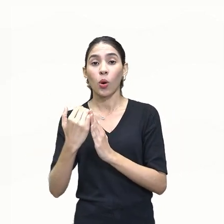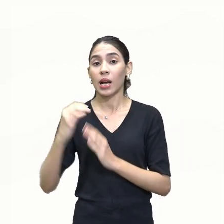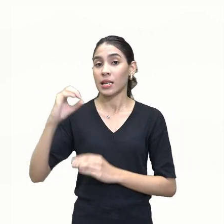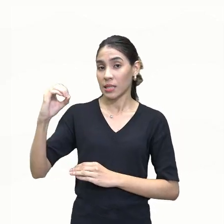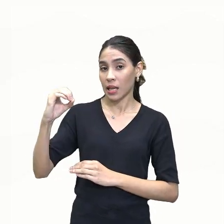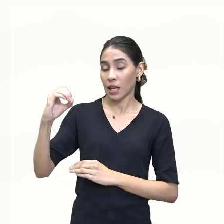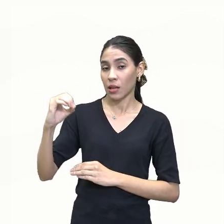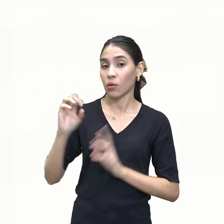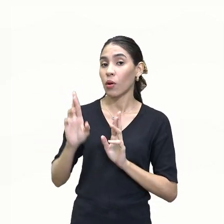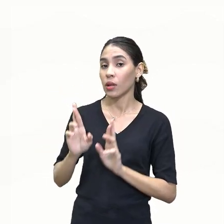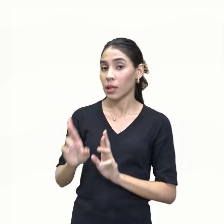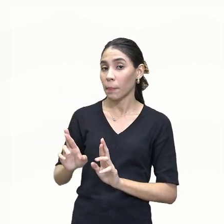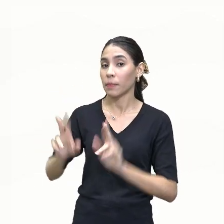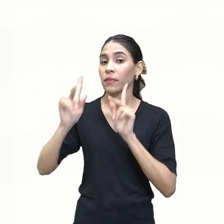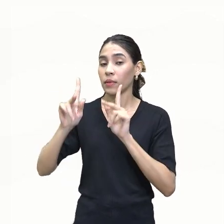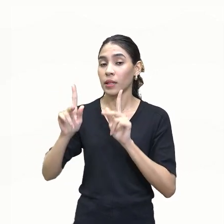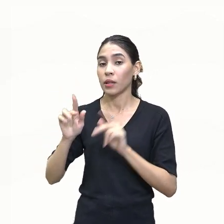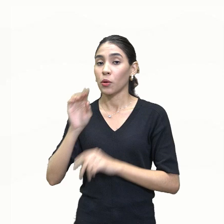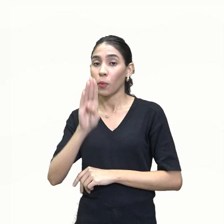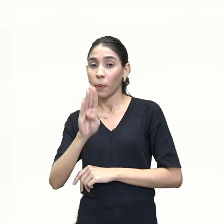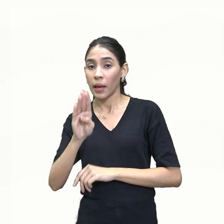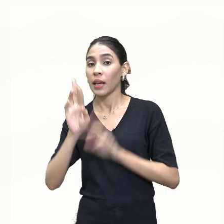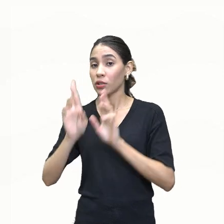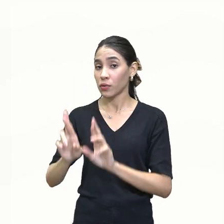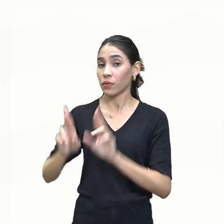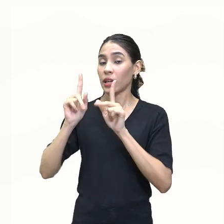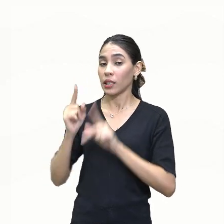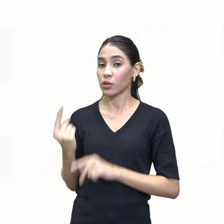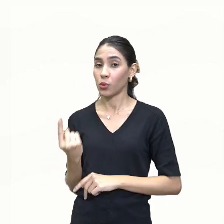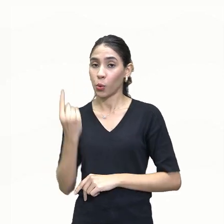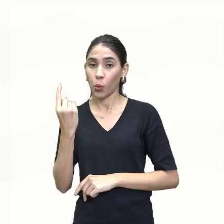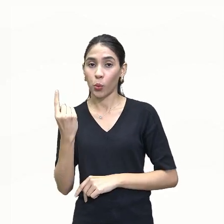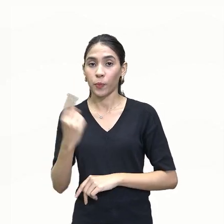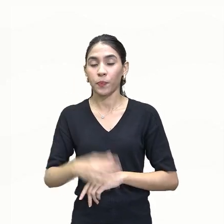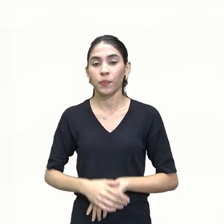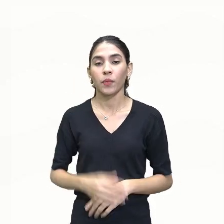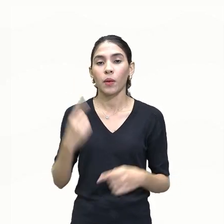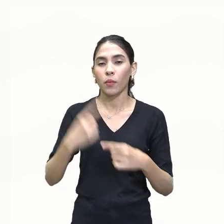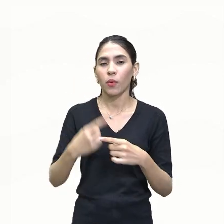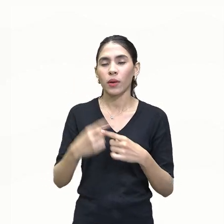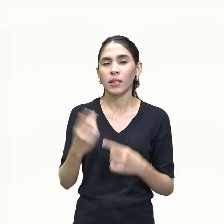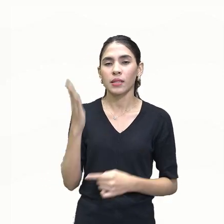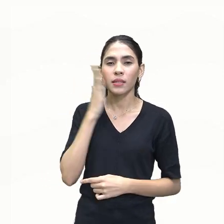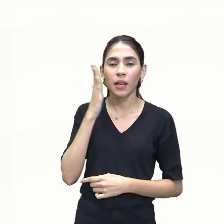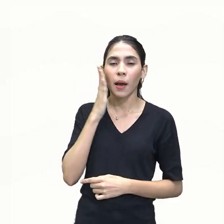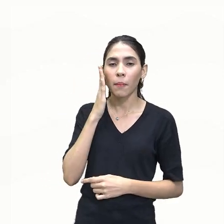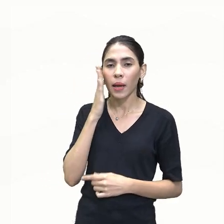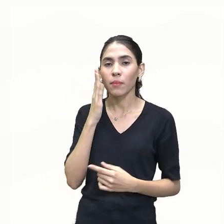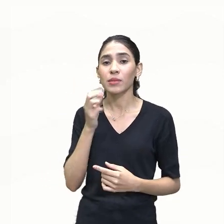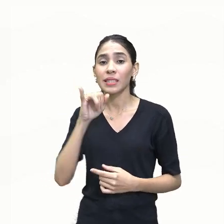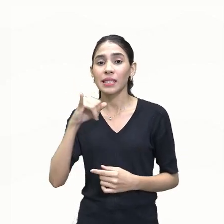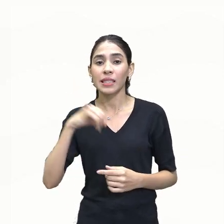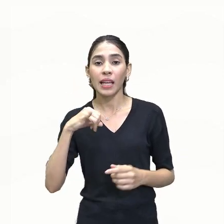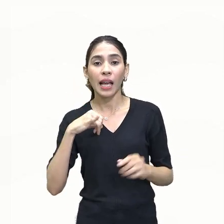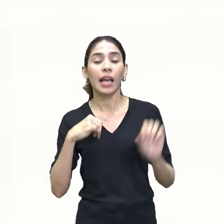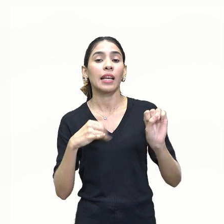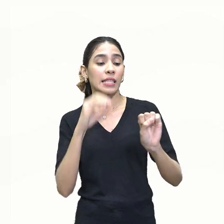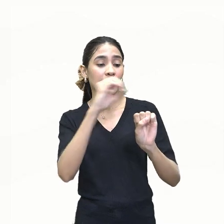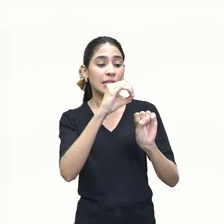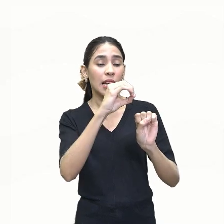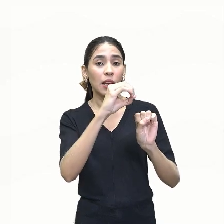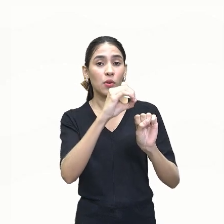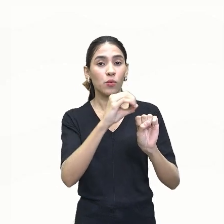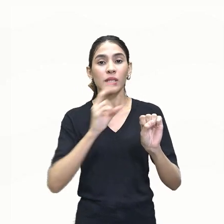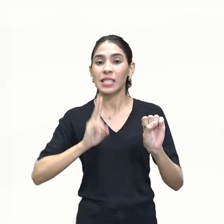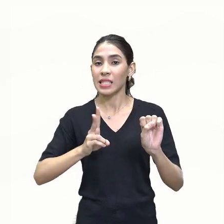0 e diferente de 1, certo? Porque a gente sabe, né, que todo número elevado a 0 vai ser igual a 1. Então, nós